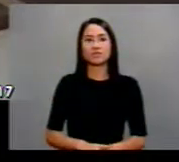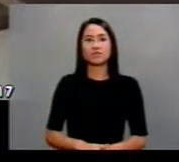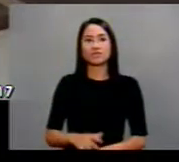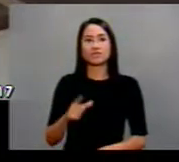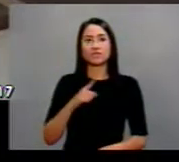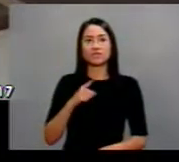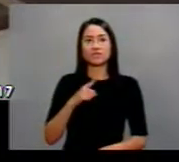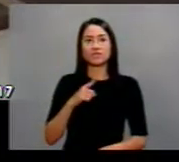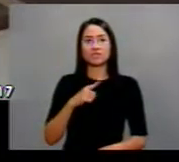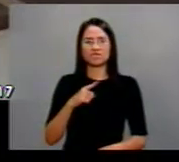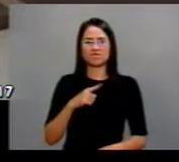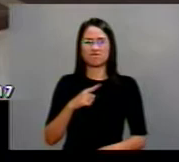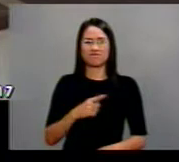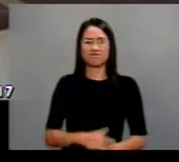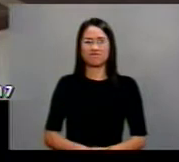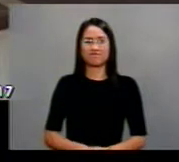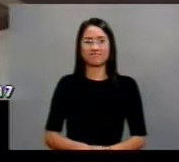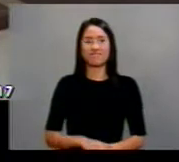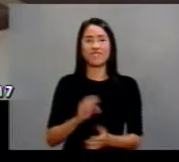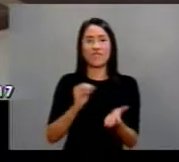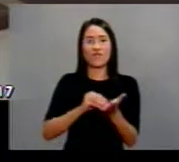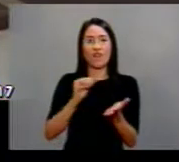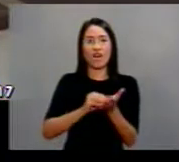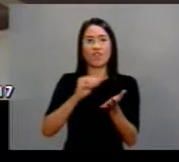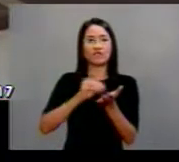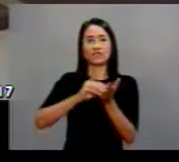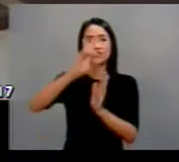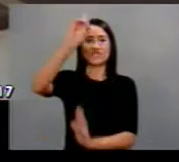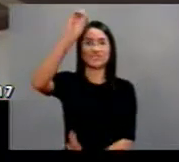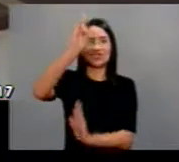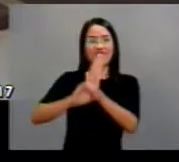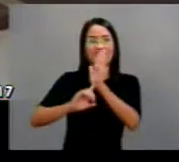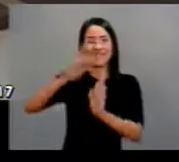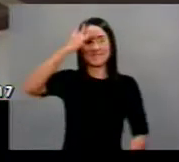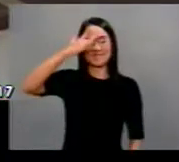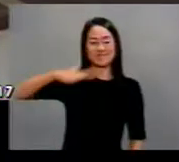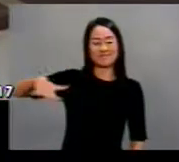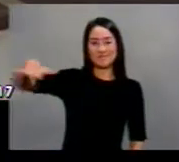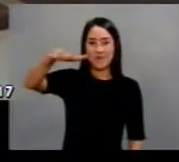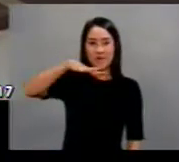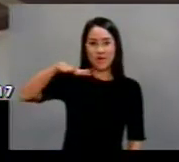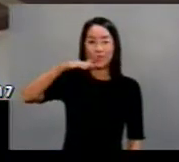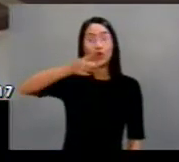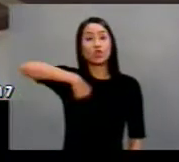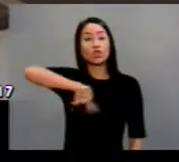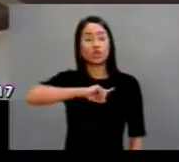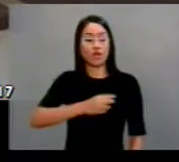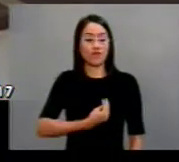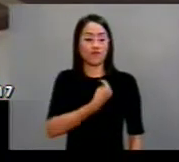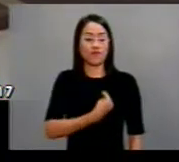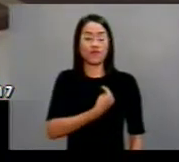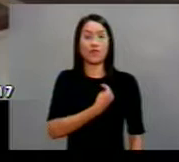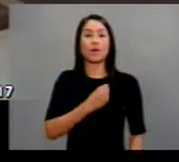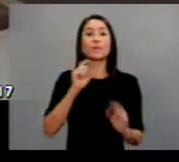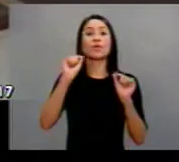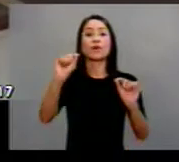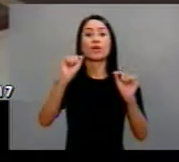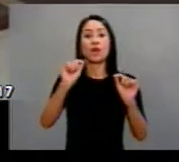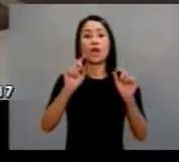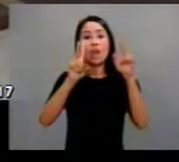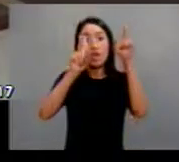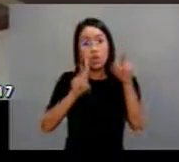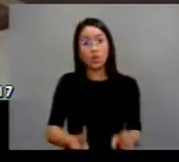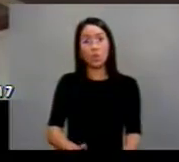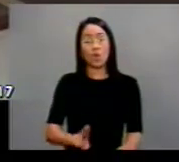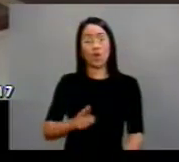de falta de democracia. Vivemos a ditadura civil-militar de 64 a